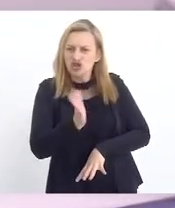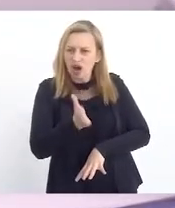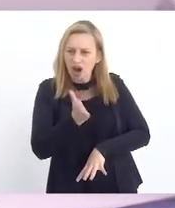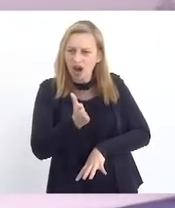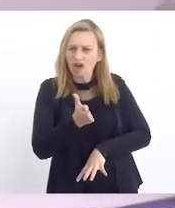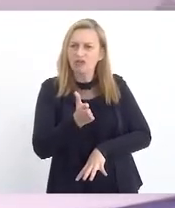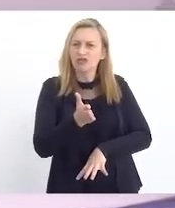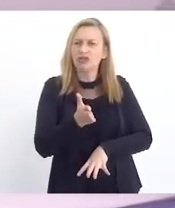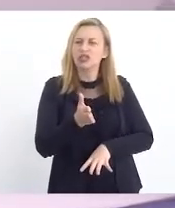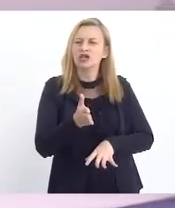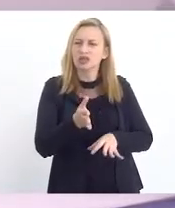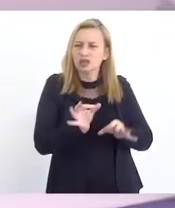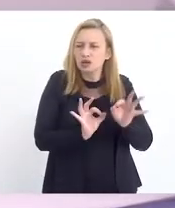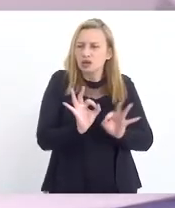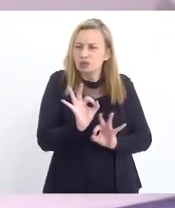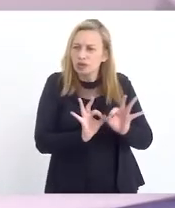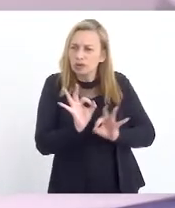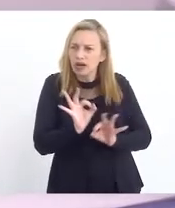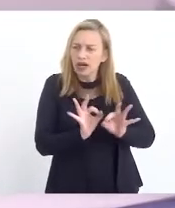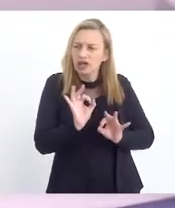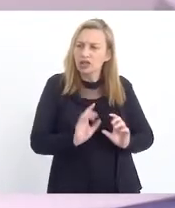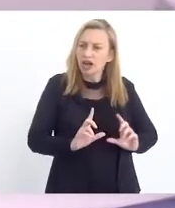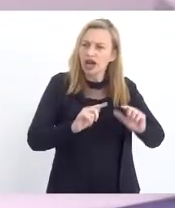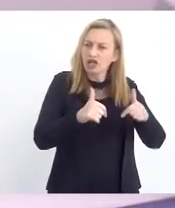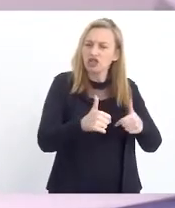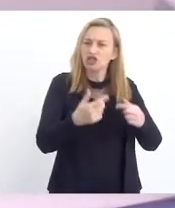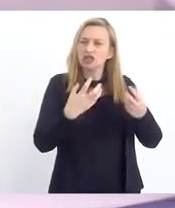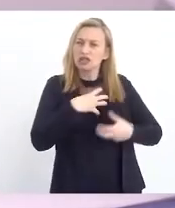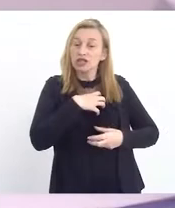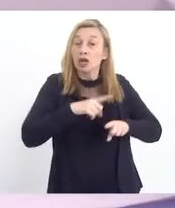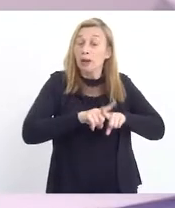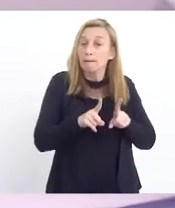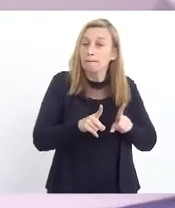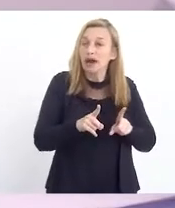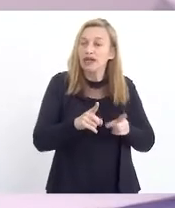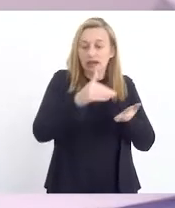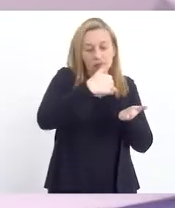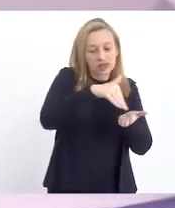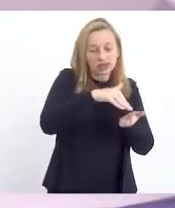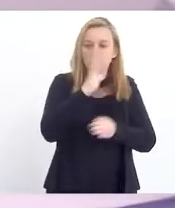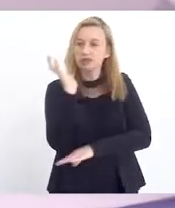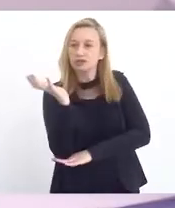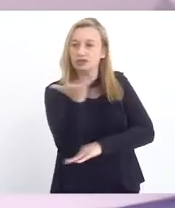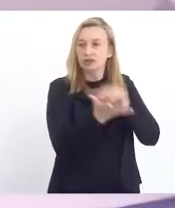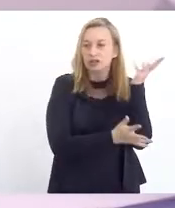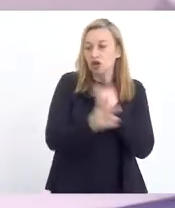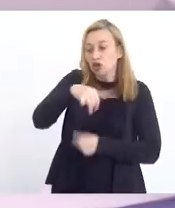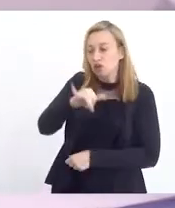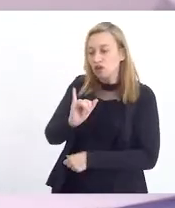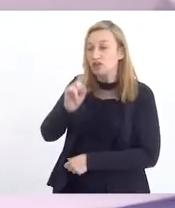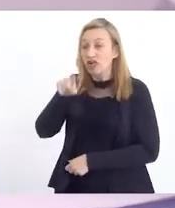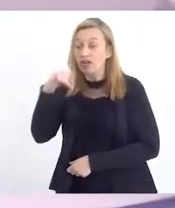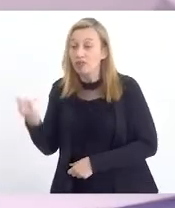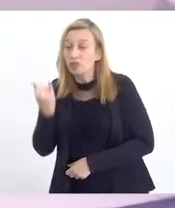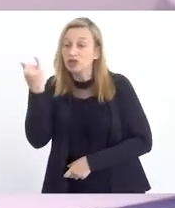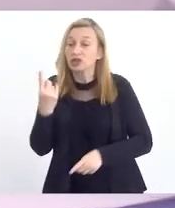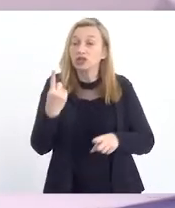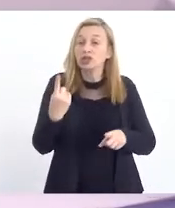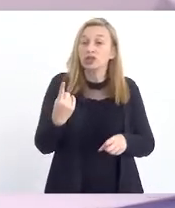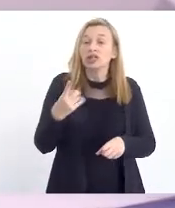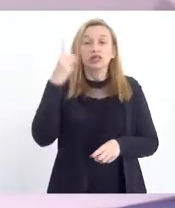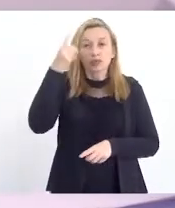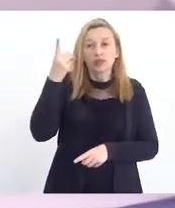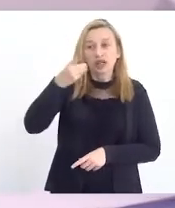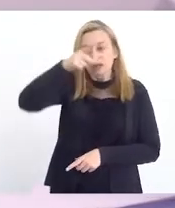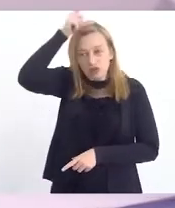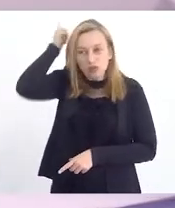projetando, né, ações nesse sentido, quero aqui deixar isso muito claro, mas a presença da Secretaria do Ambiente de Nova Iguaçu foi muito importante. Inclusive, eu e o deputado Luiz